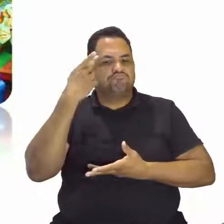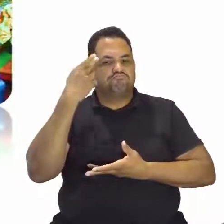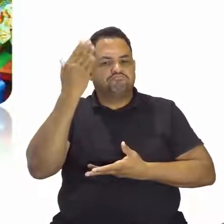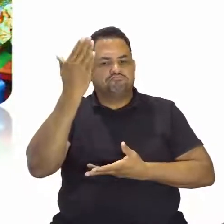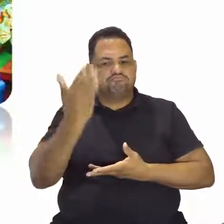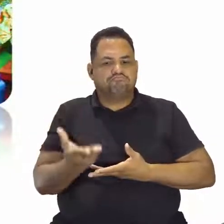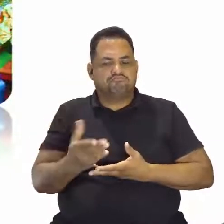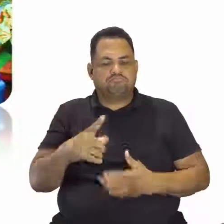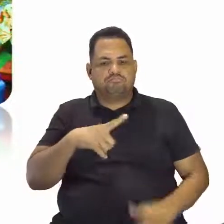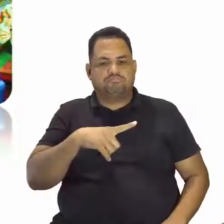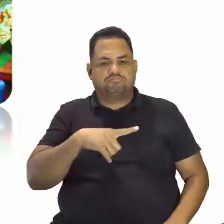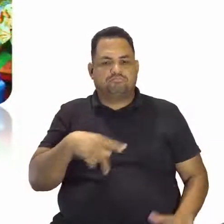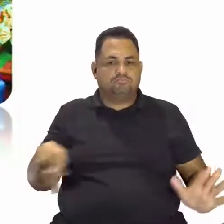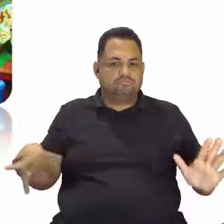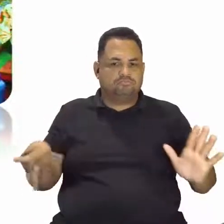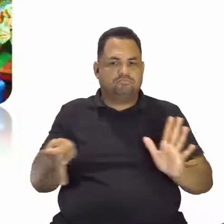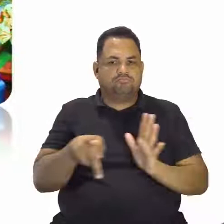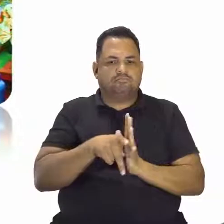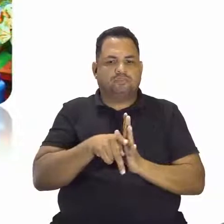aqui